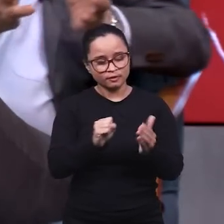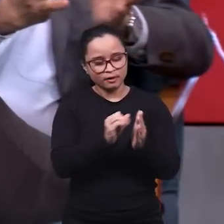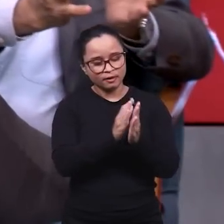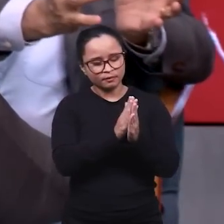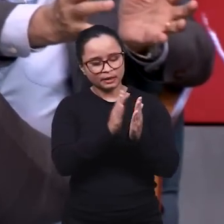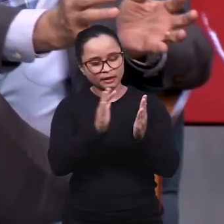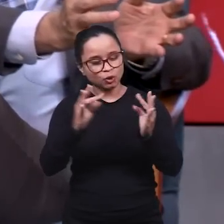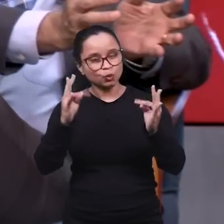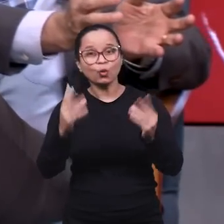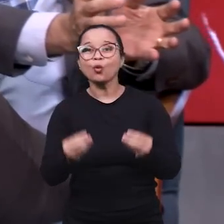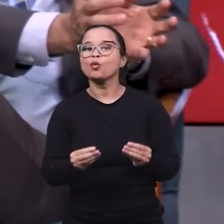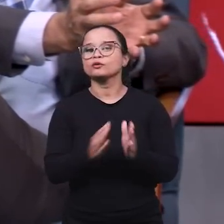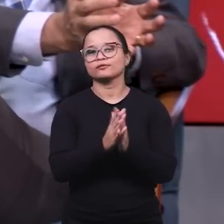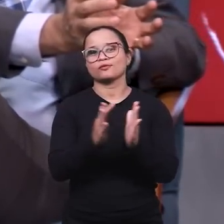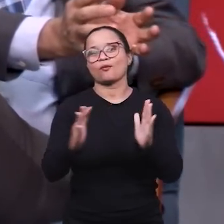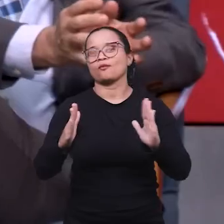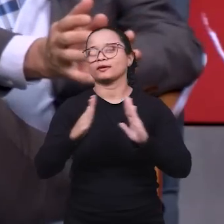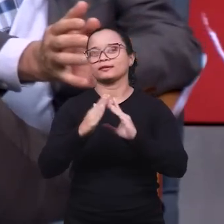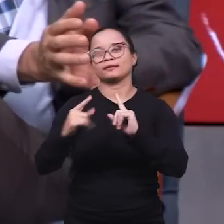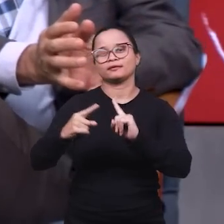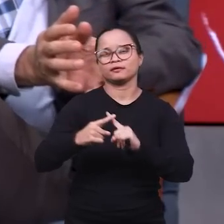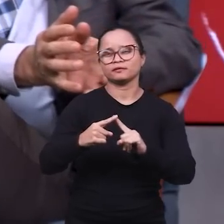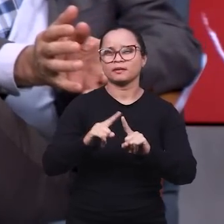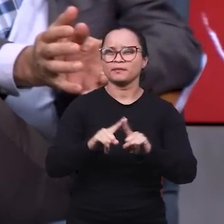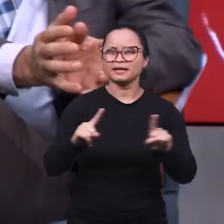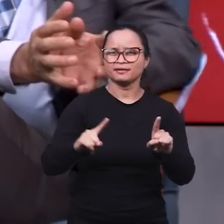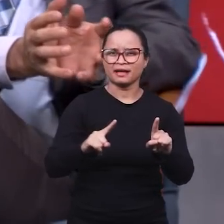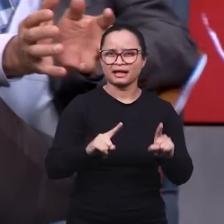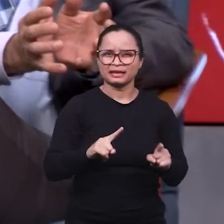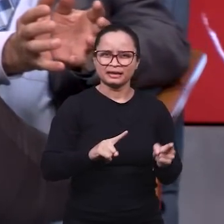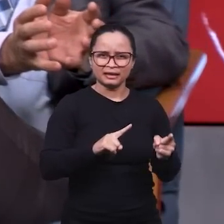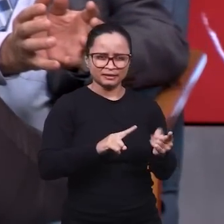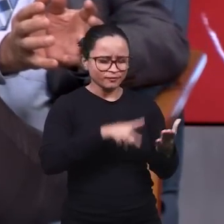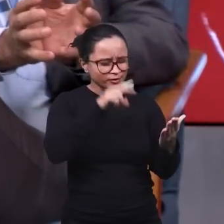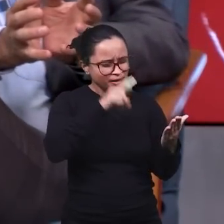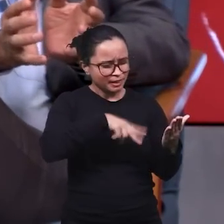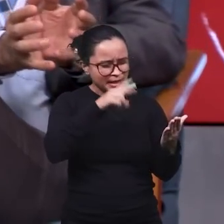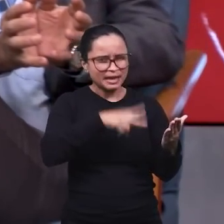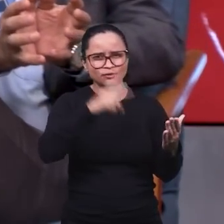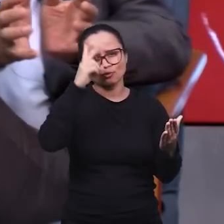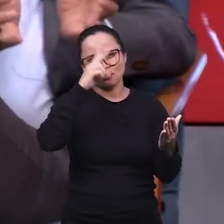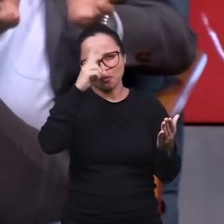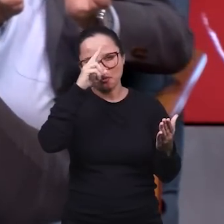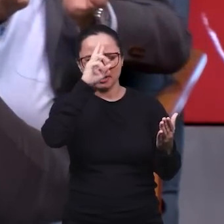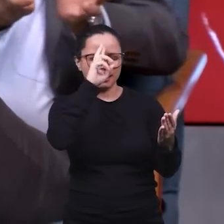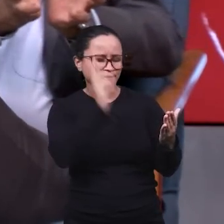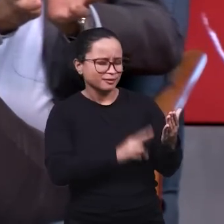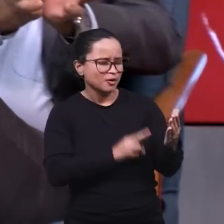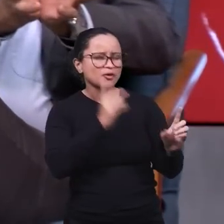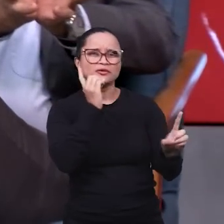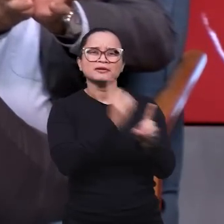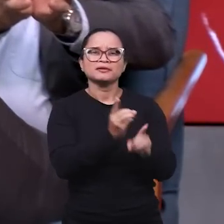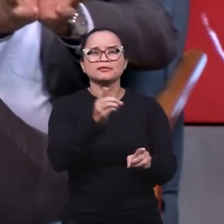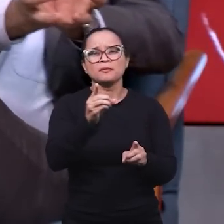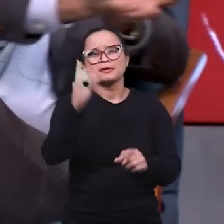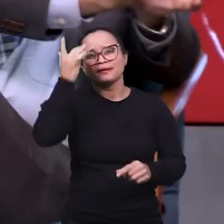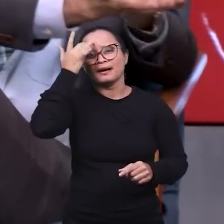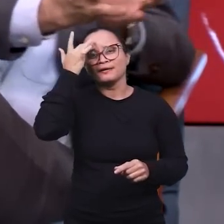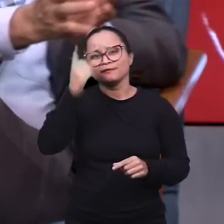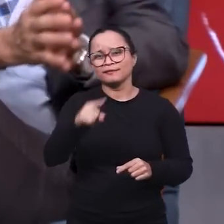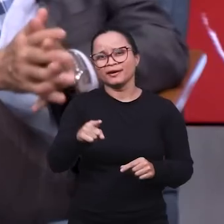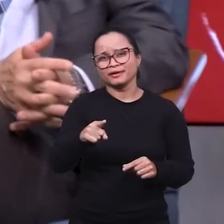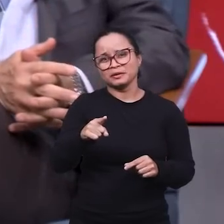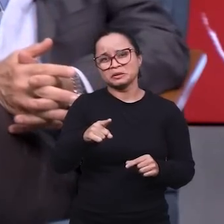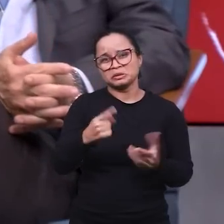Você vai encontrar isso na letra? Não. Na letra você pode inclusive achar que o livro de Cantares não devia nem estar